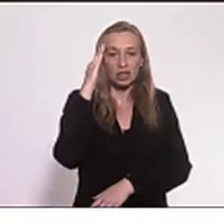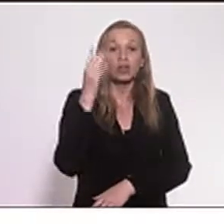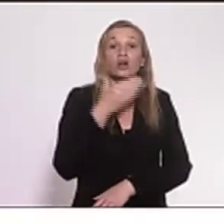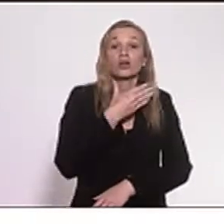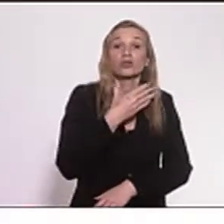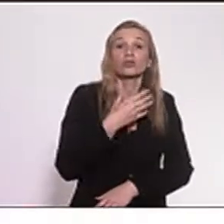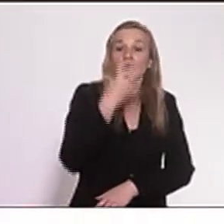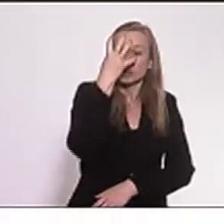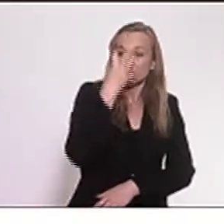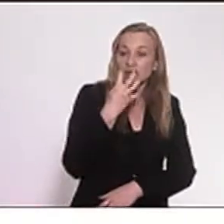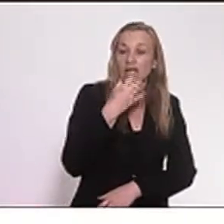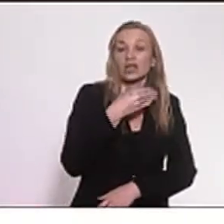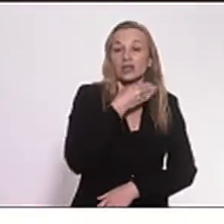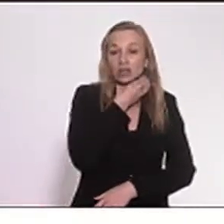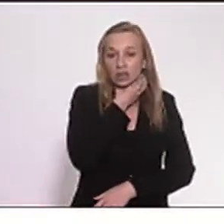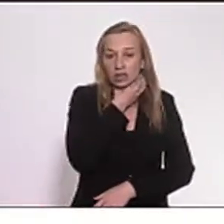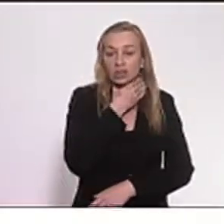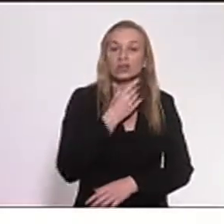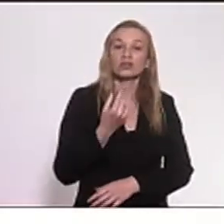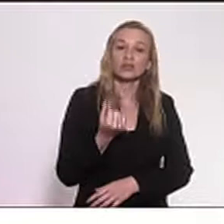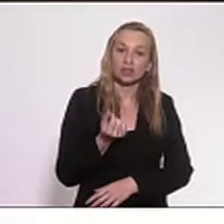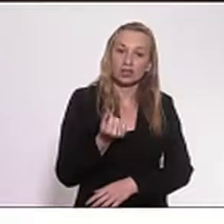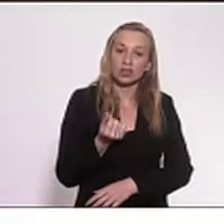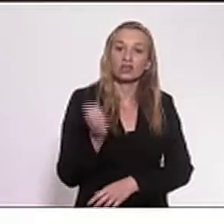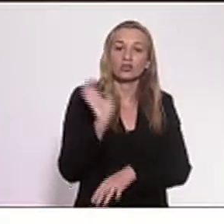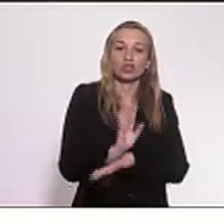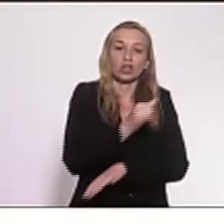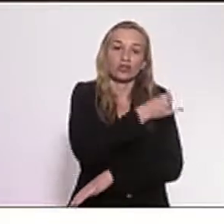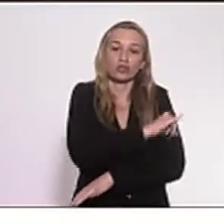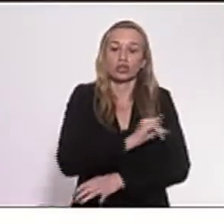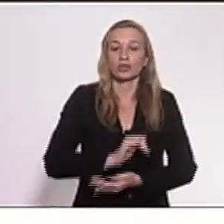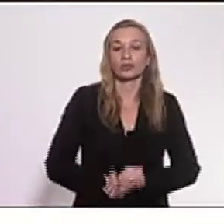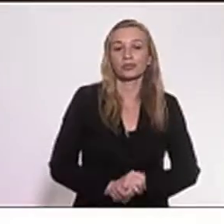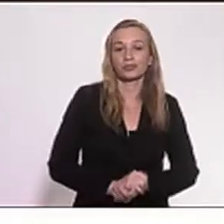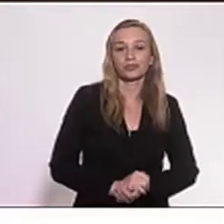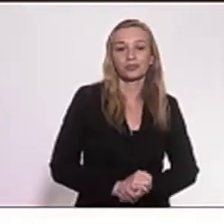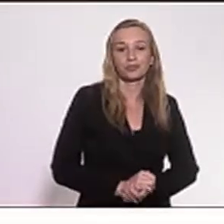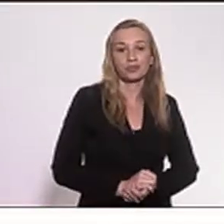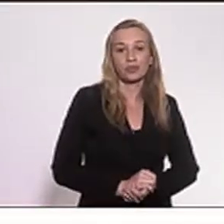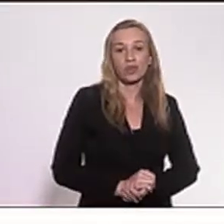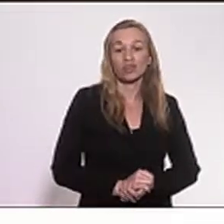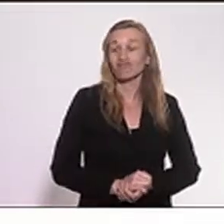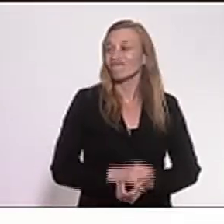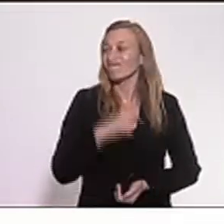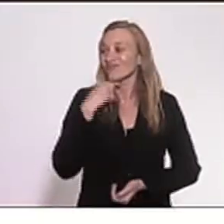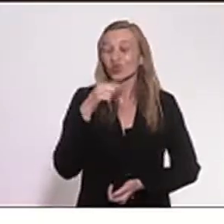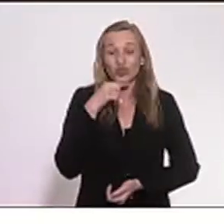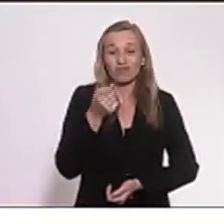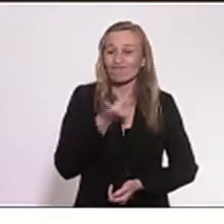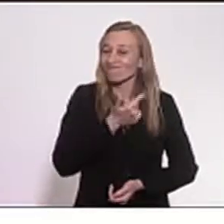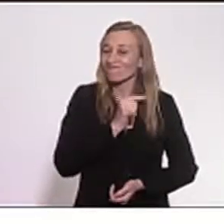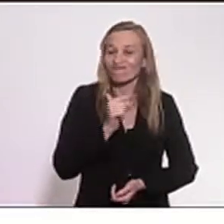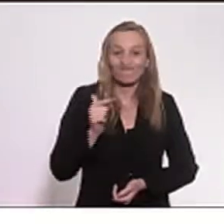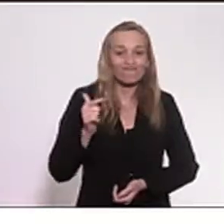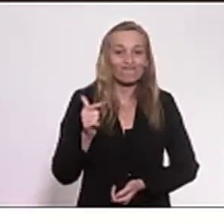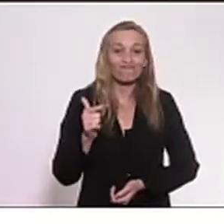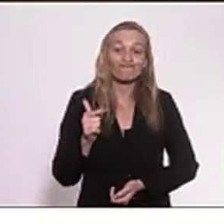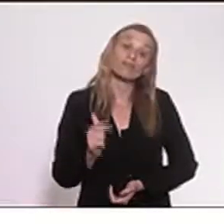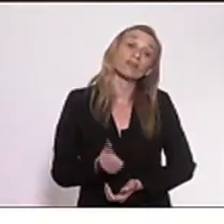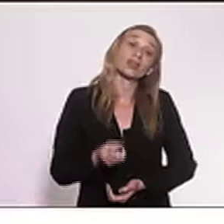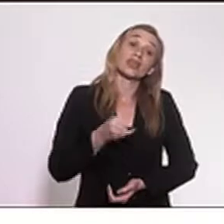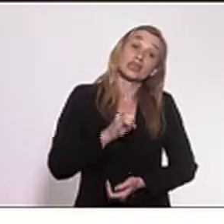grave quadro de crise financeira atravessado pelo Estado do Rio de Janeiro. A gente não tem dúvidas de que se